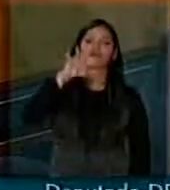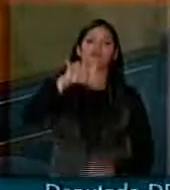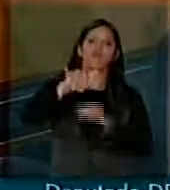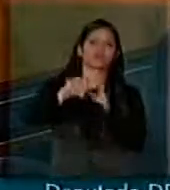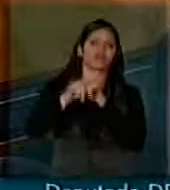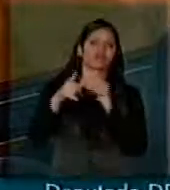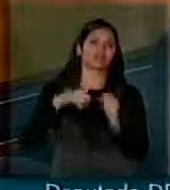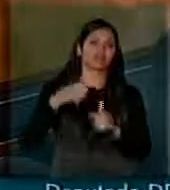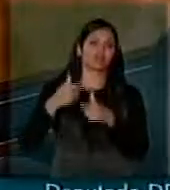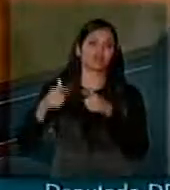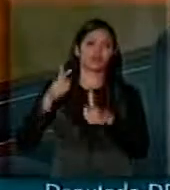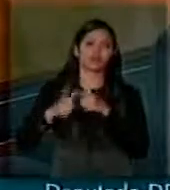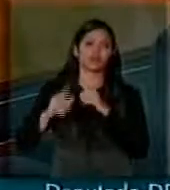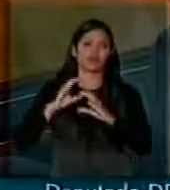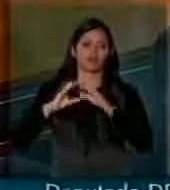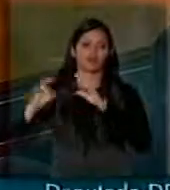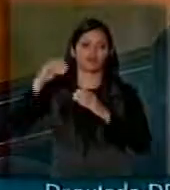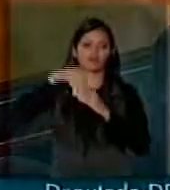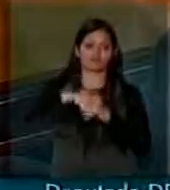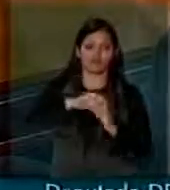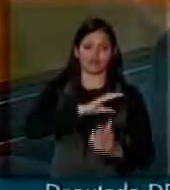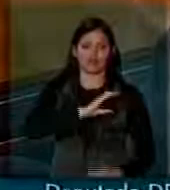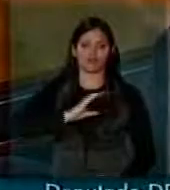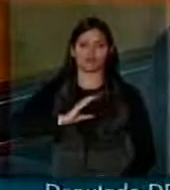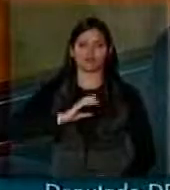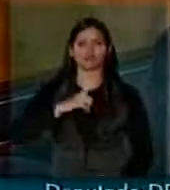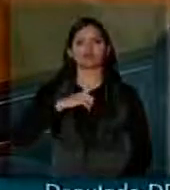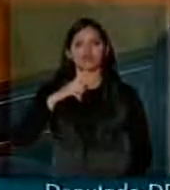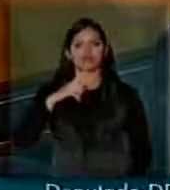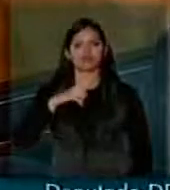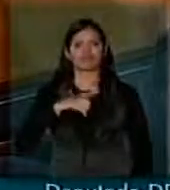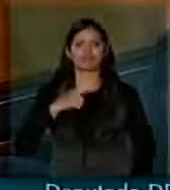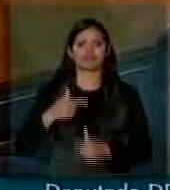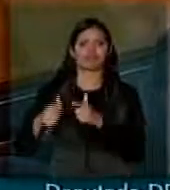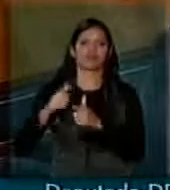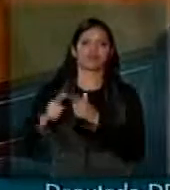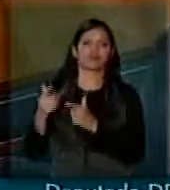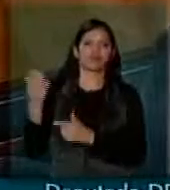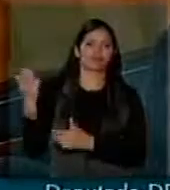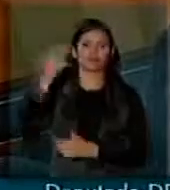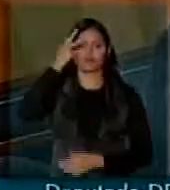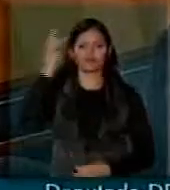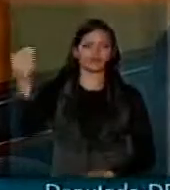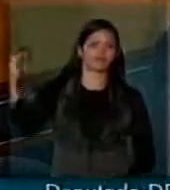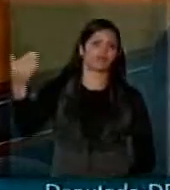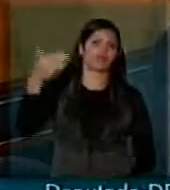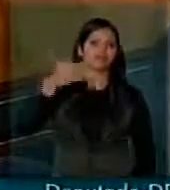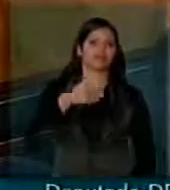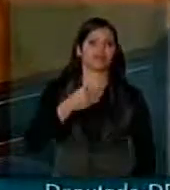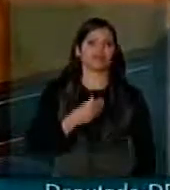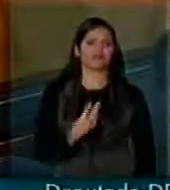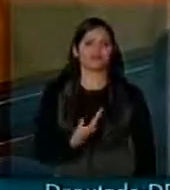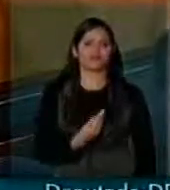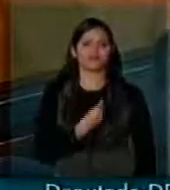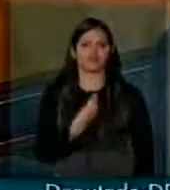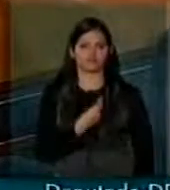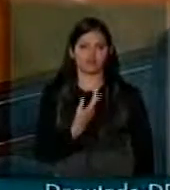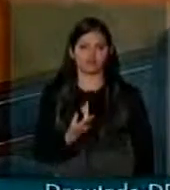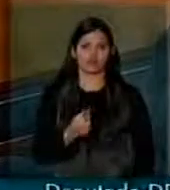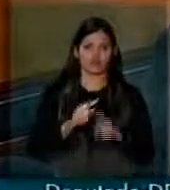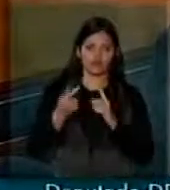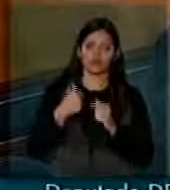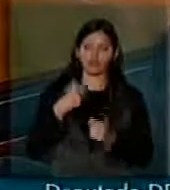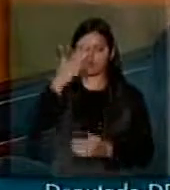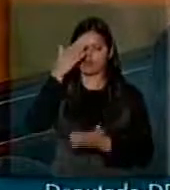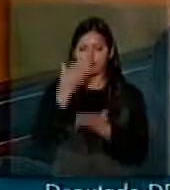comunicação interno na nossa comissão que fez com que realmente essa pessoa não viesse. Mas eu creio que isso pode ser